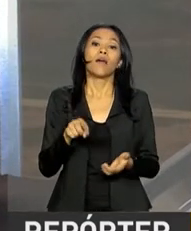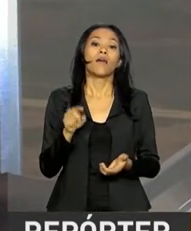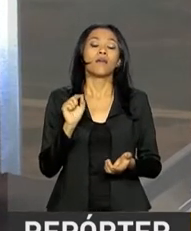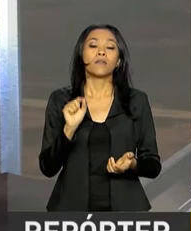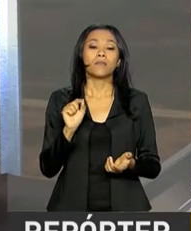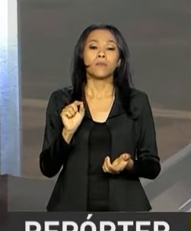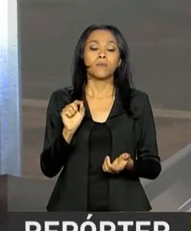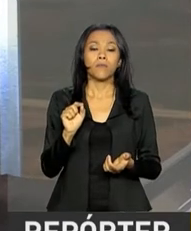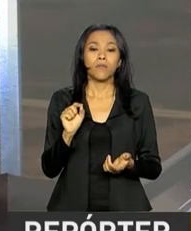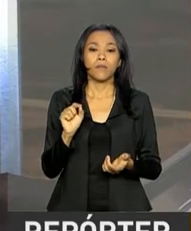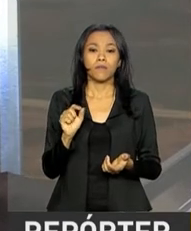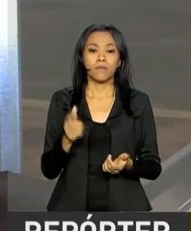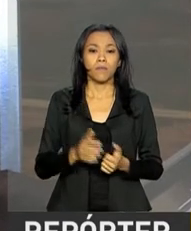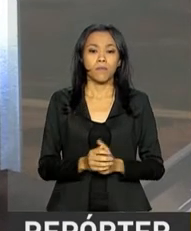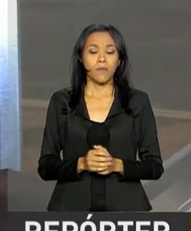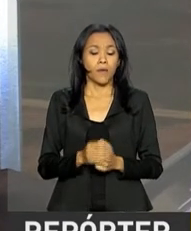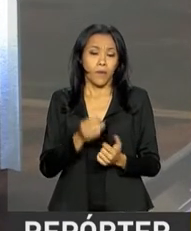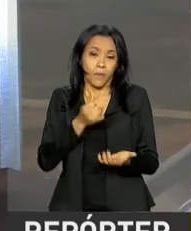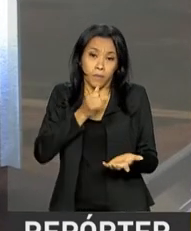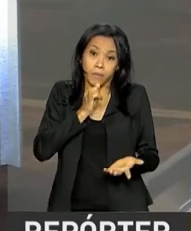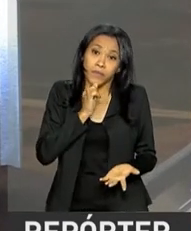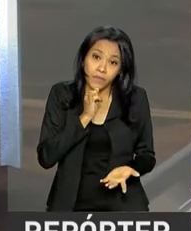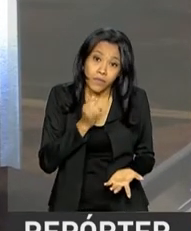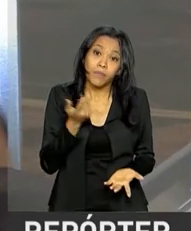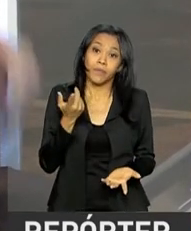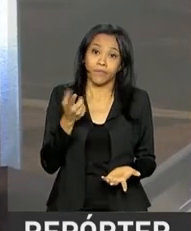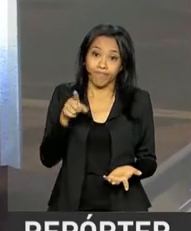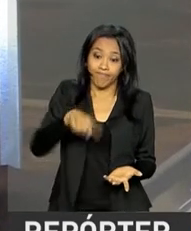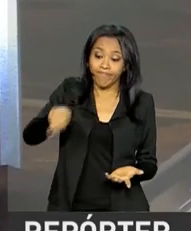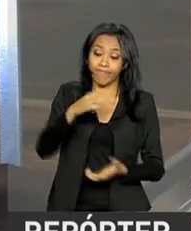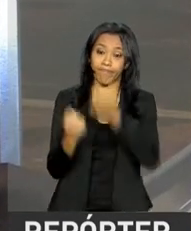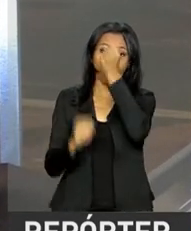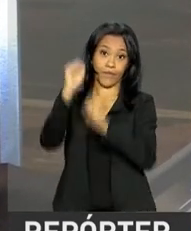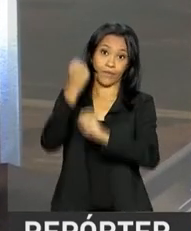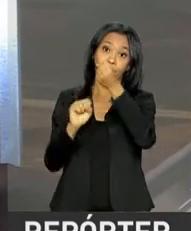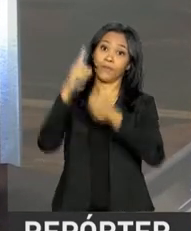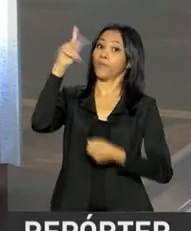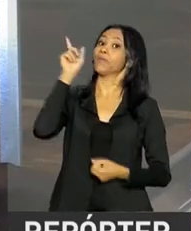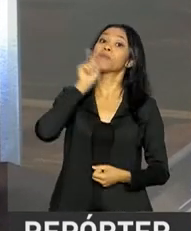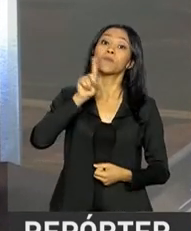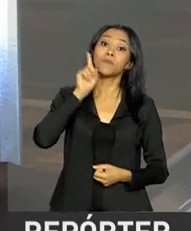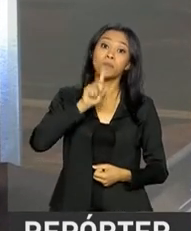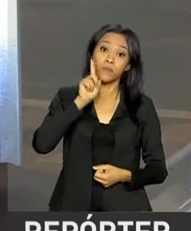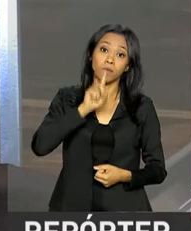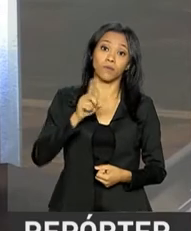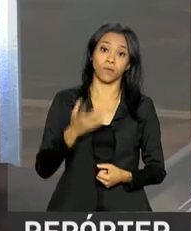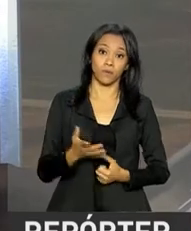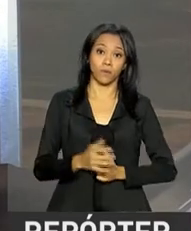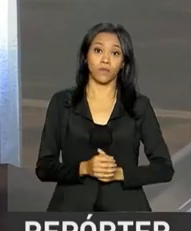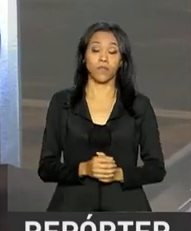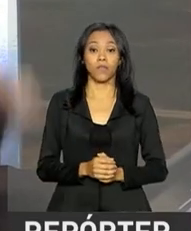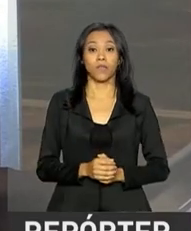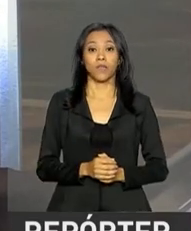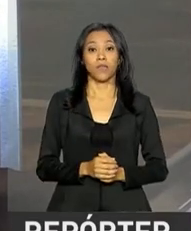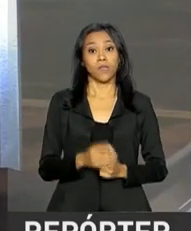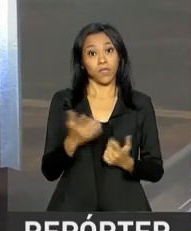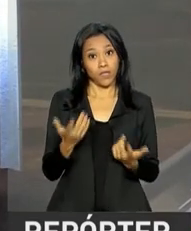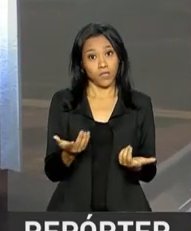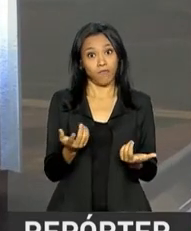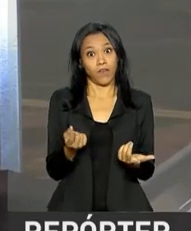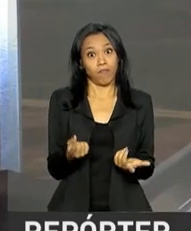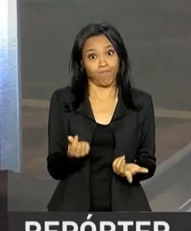bastante negativo, por exemplo, para a indústria americana, do nosso ponto de vista, porque aumenta o